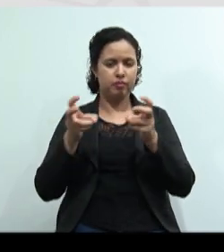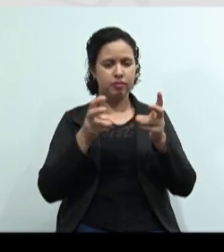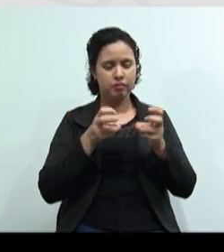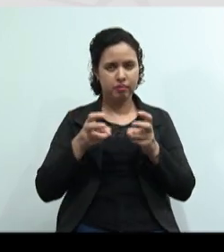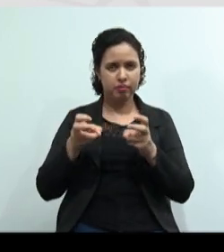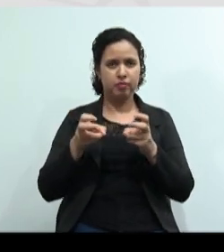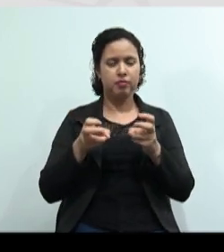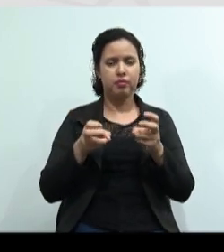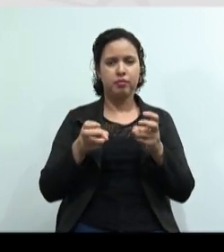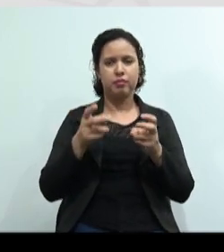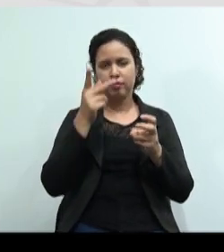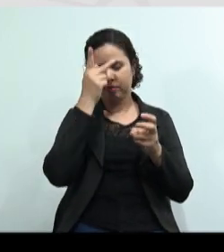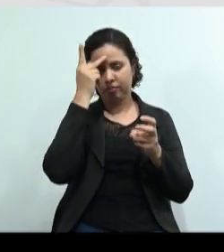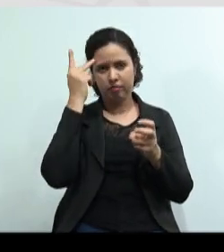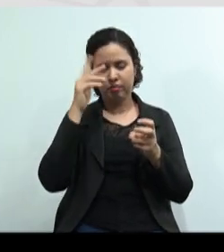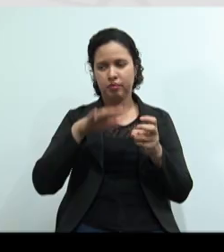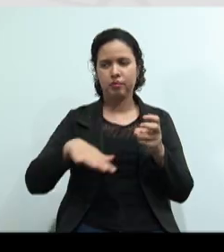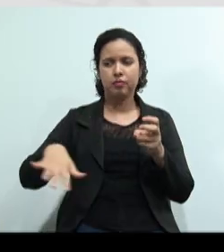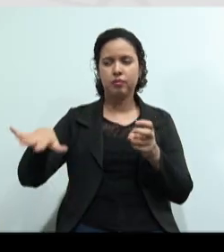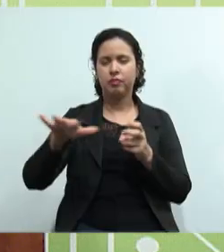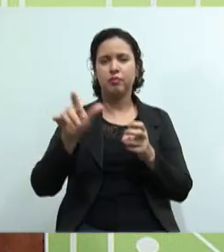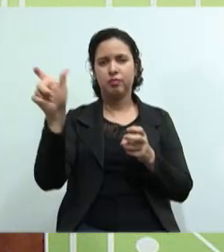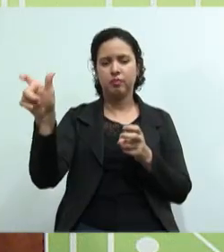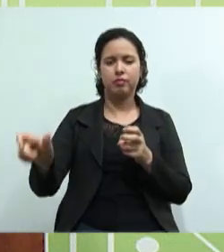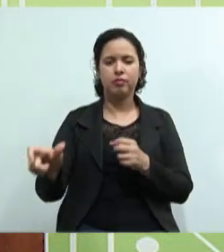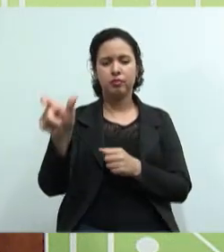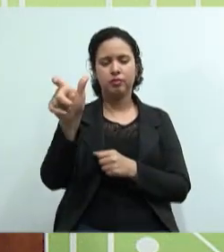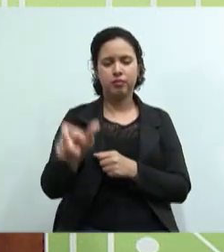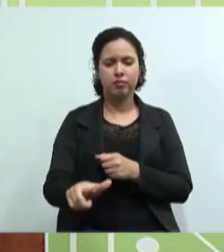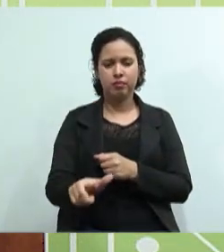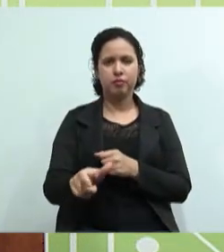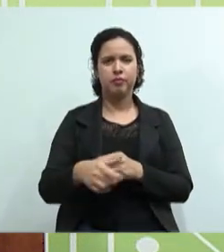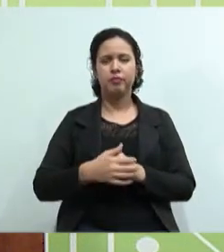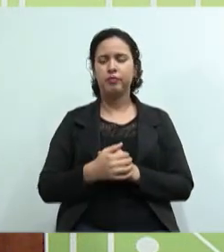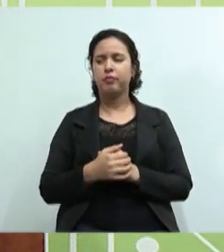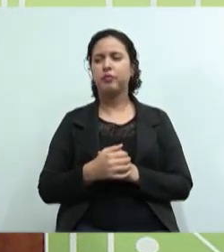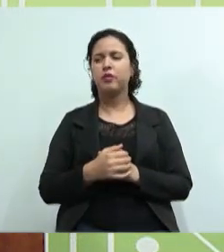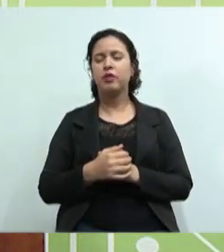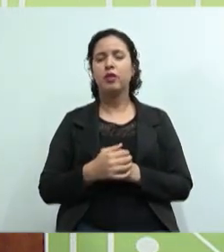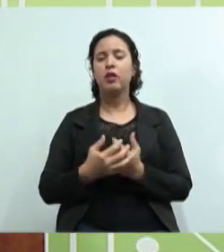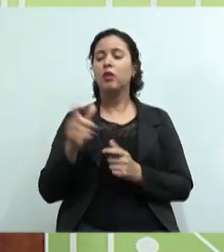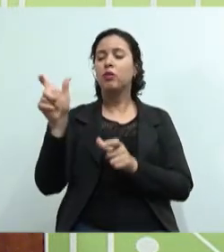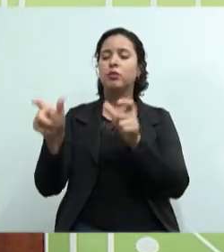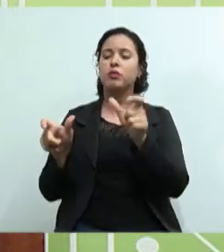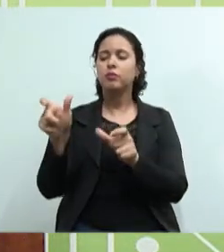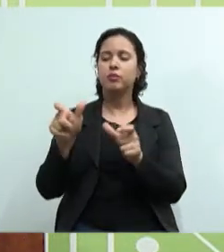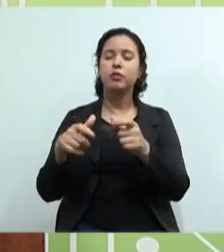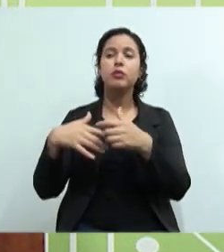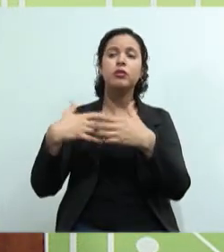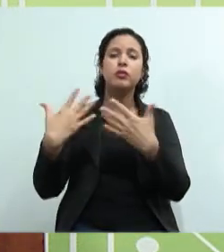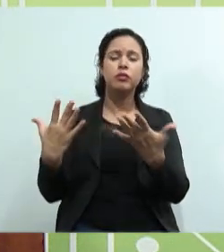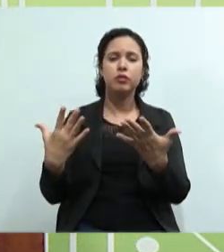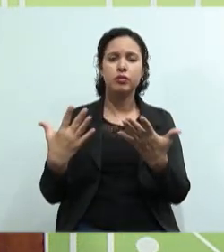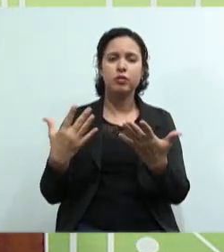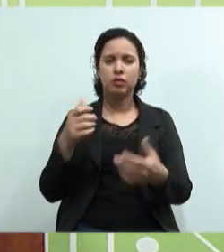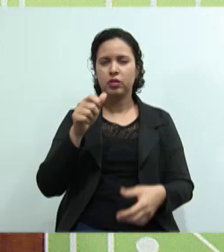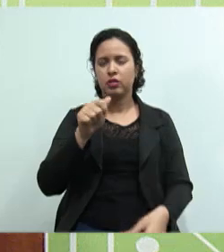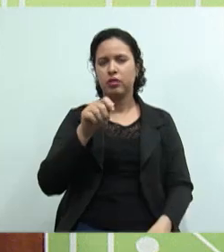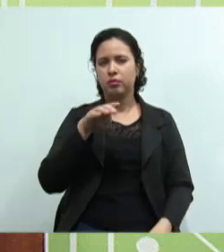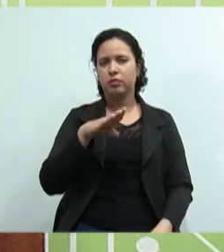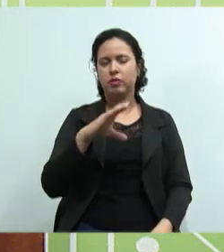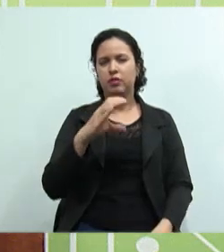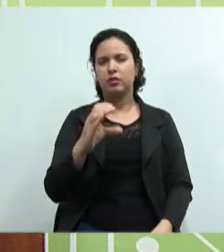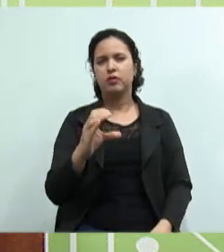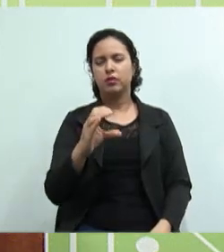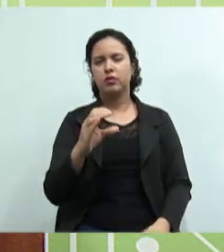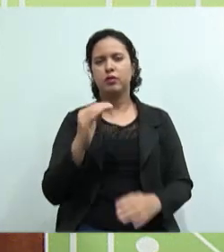temos o que? O meu consumidor, eu vou atender a qual classe? Ao consumidor A, B ou C.